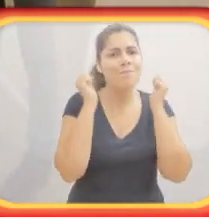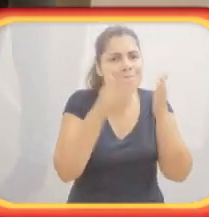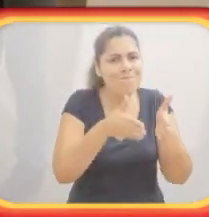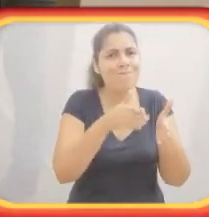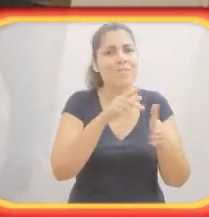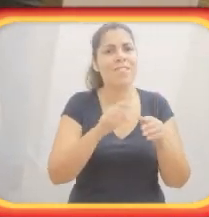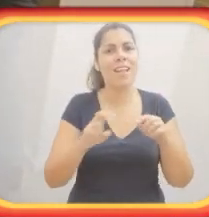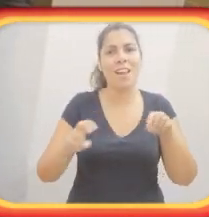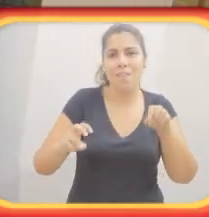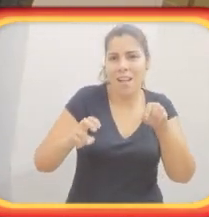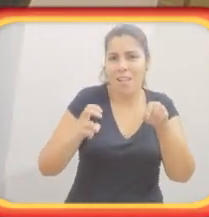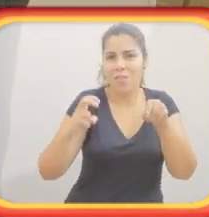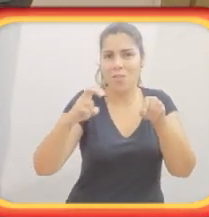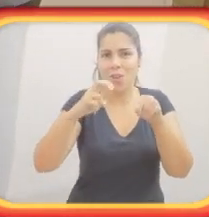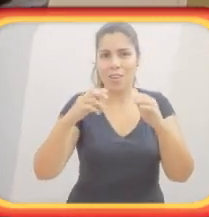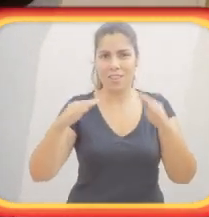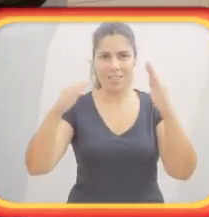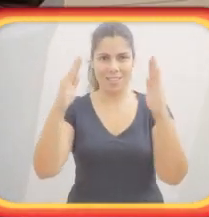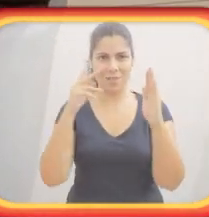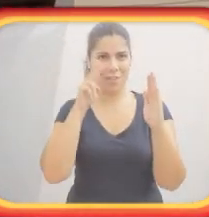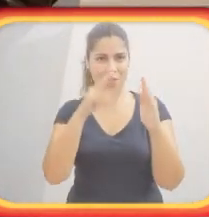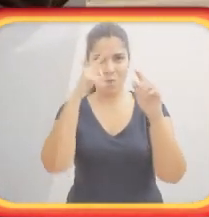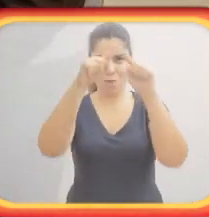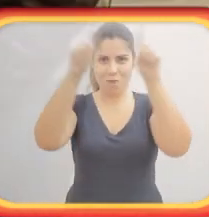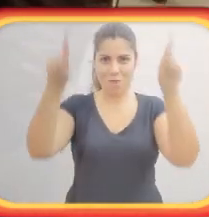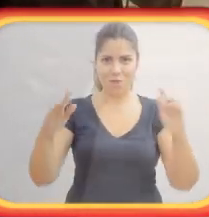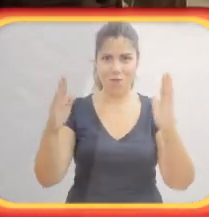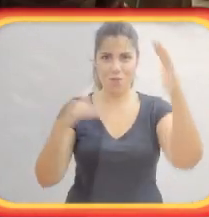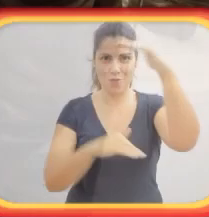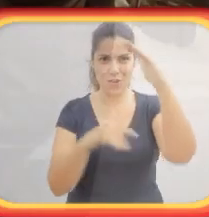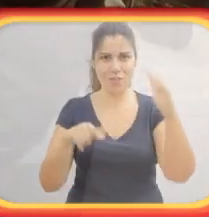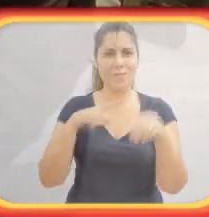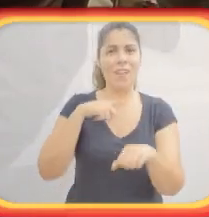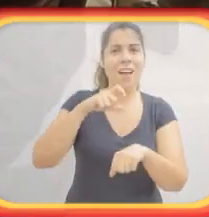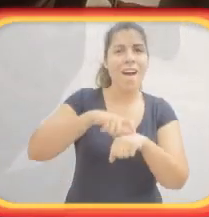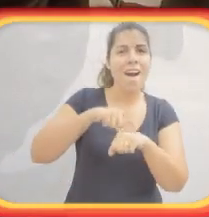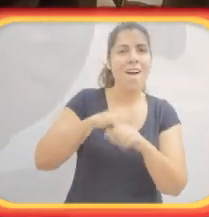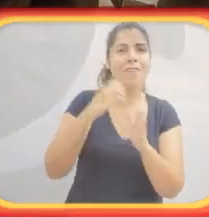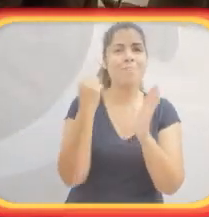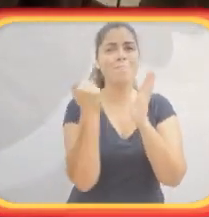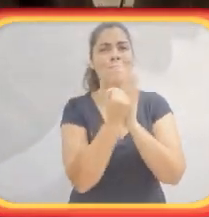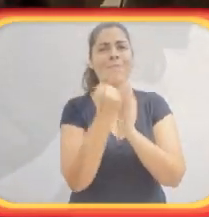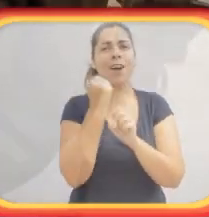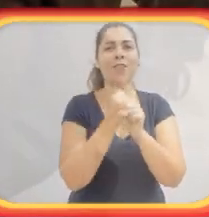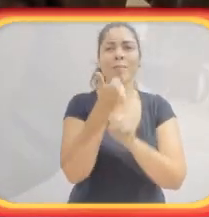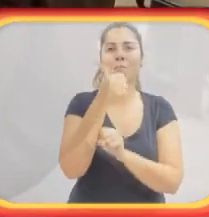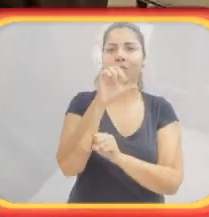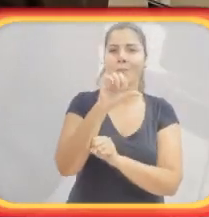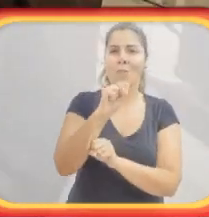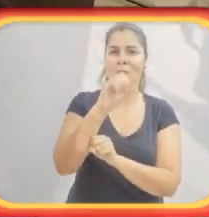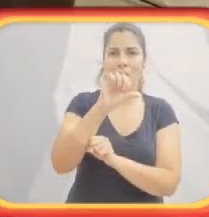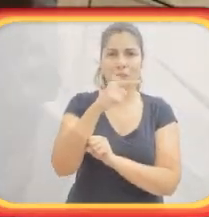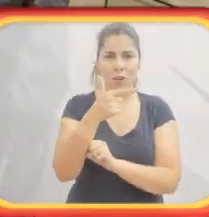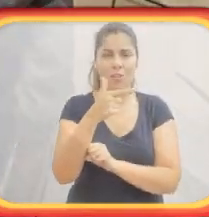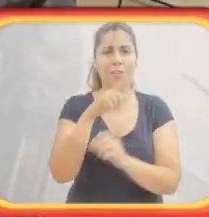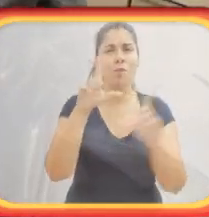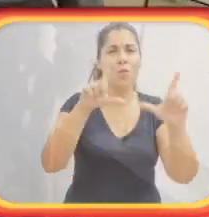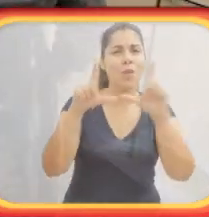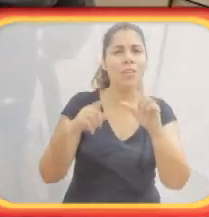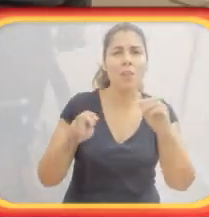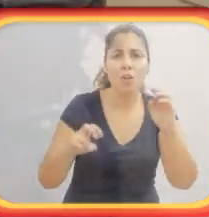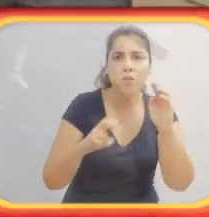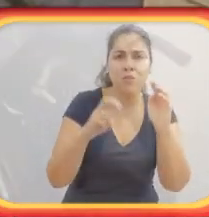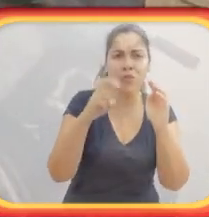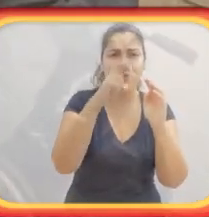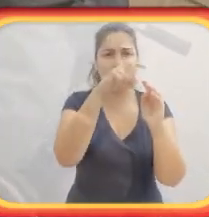elevadores, onde colocámos fotografias da data da inauguração e fotografias atuais